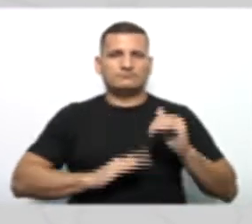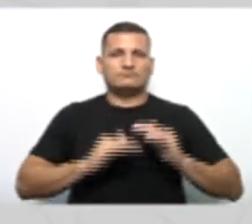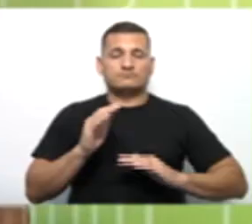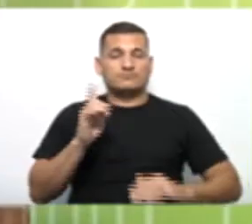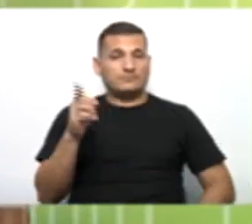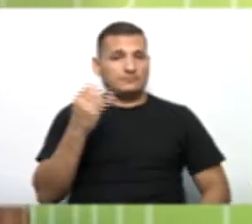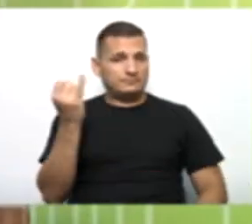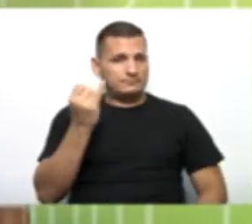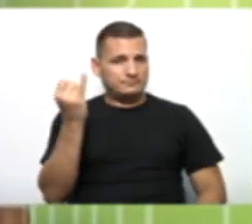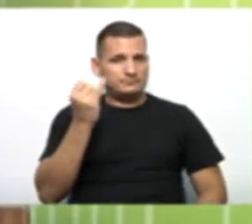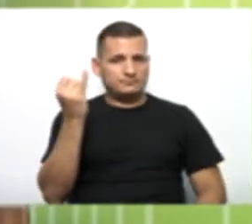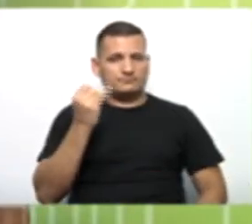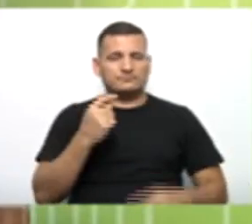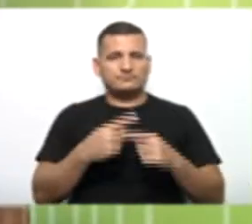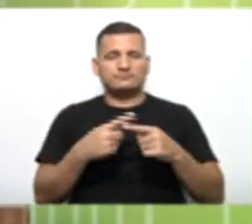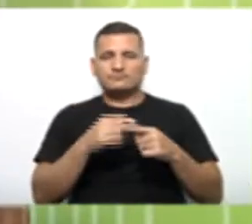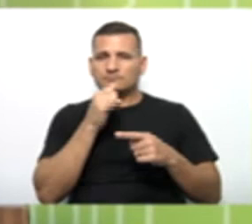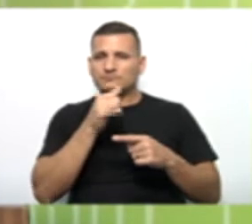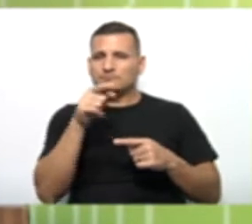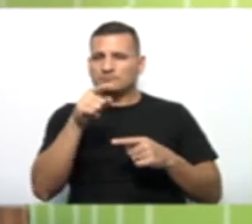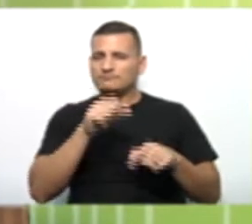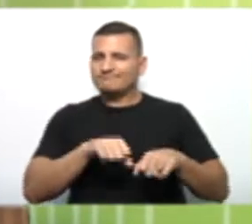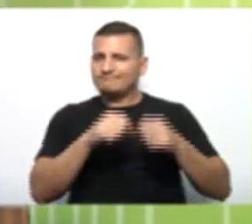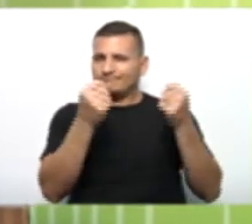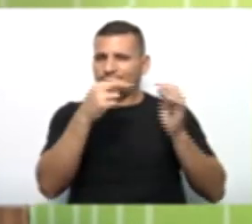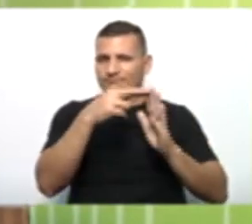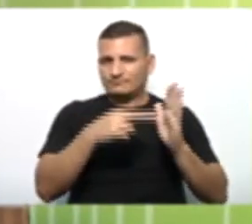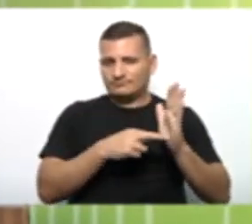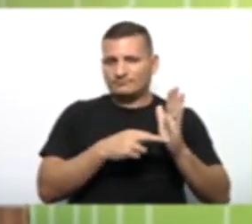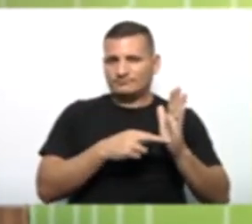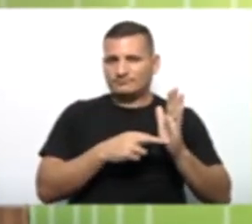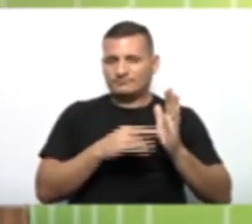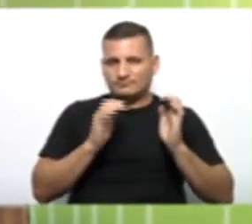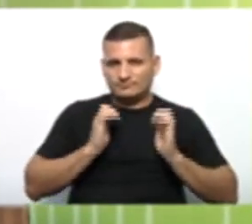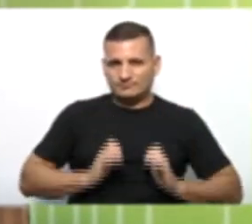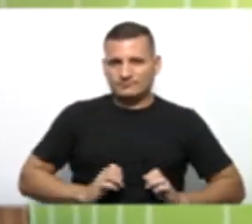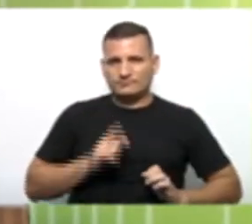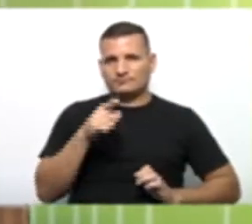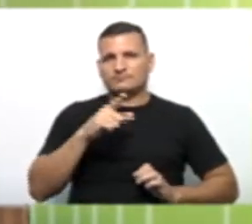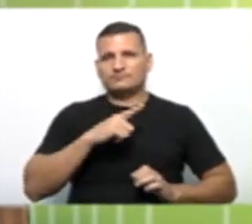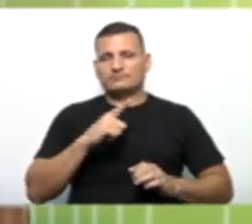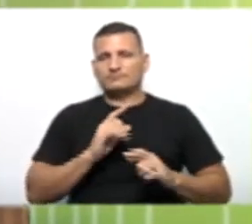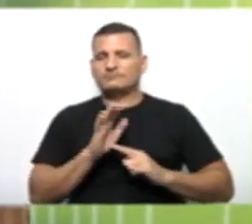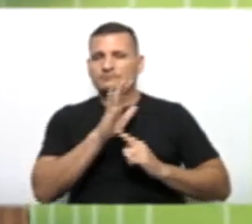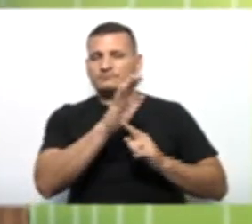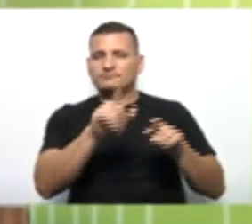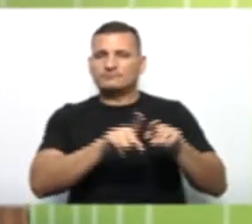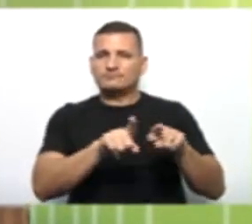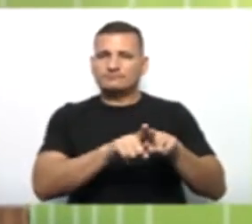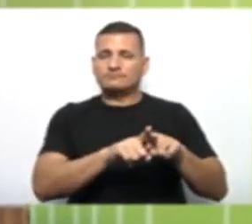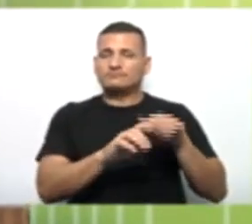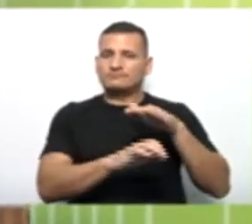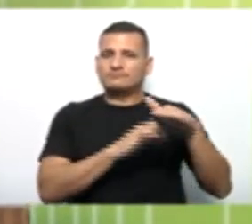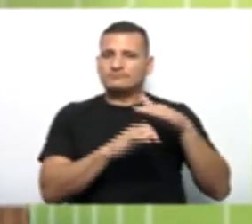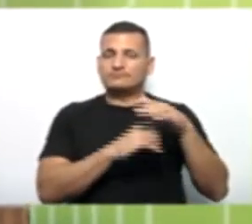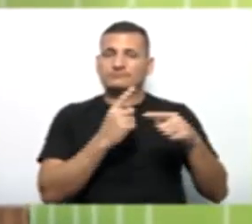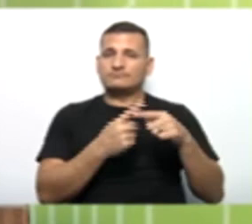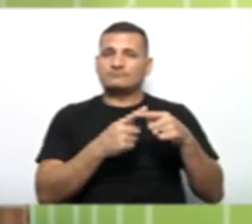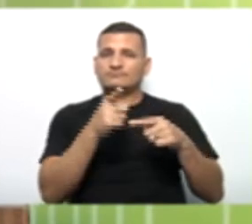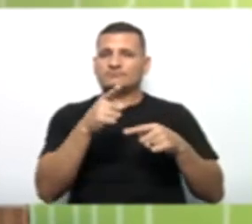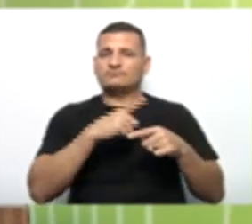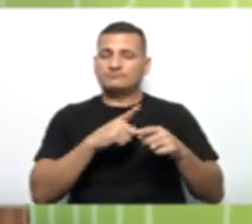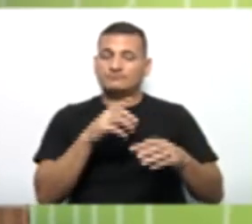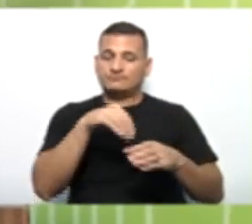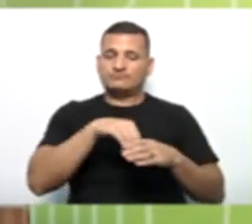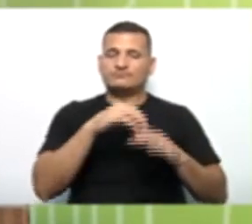porque uma vez que você viola um princípio ético você está expondo também a instituição o que você faz parte